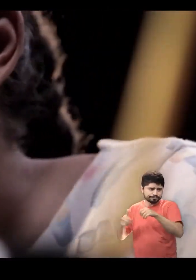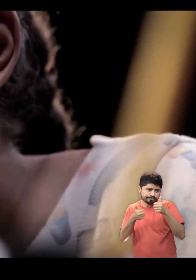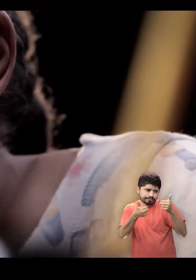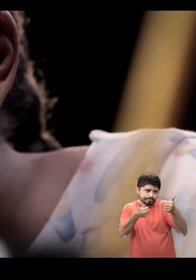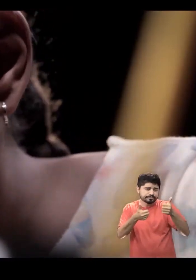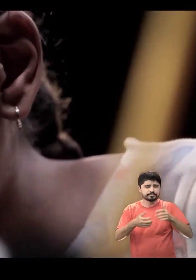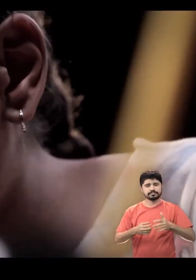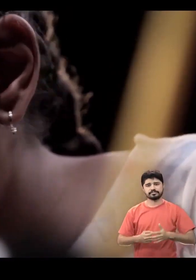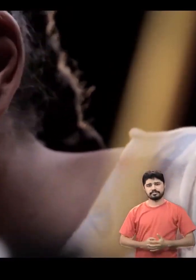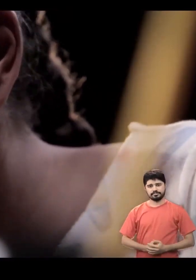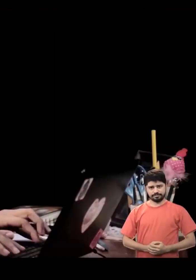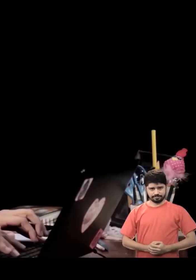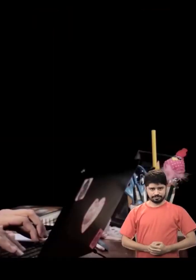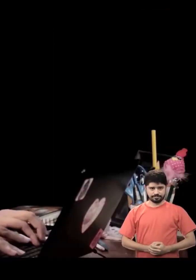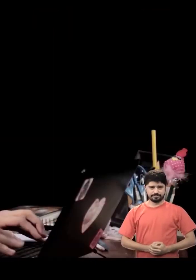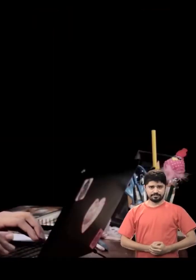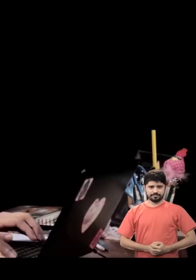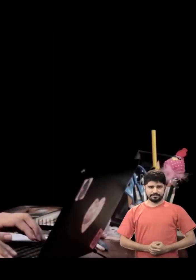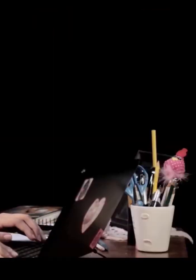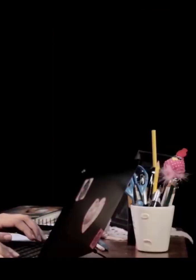costuras.